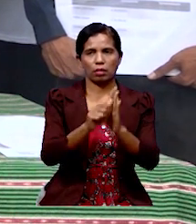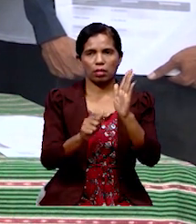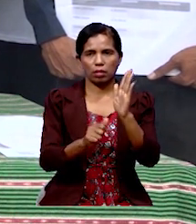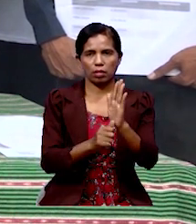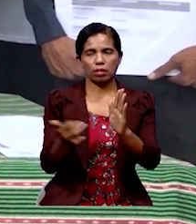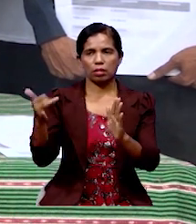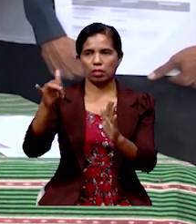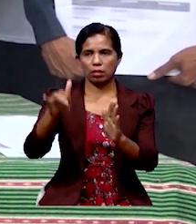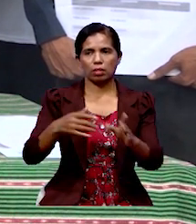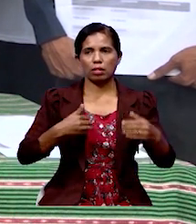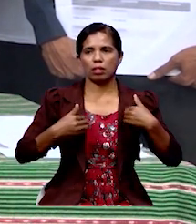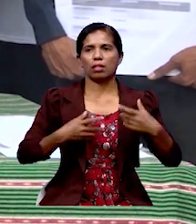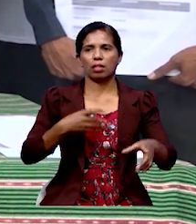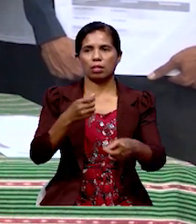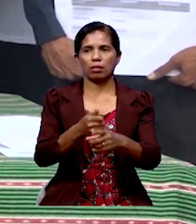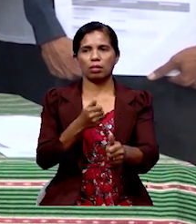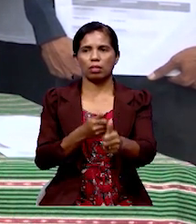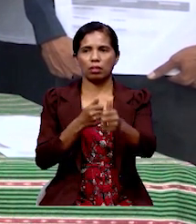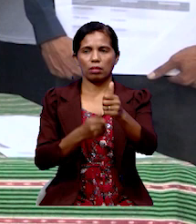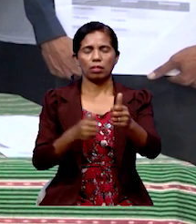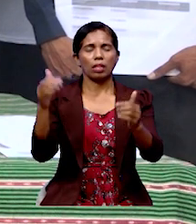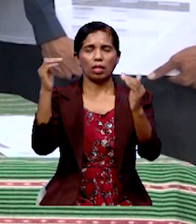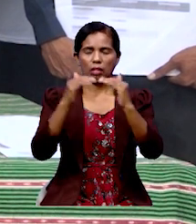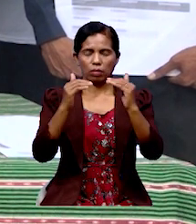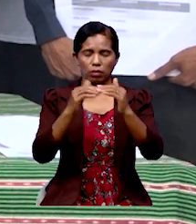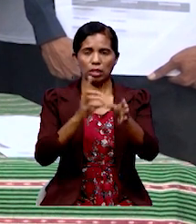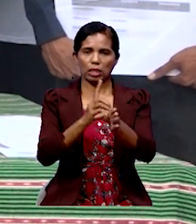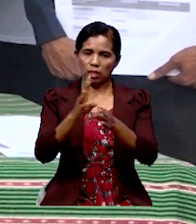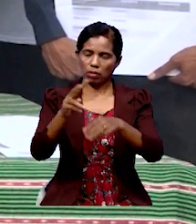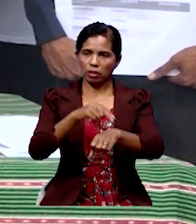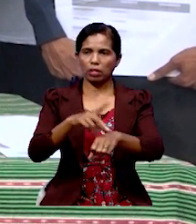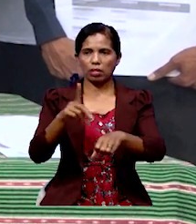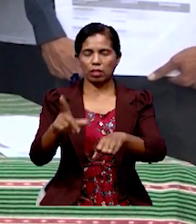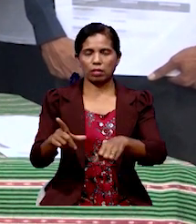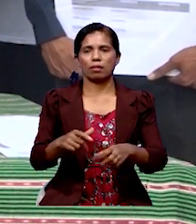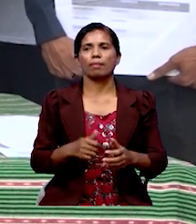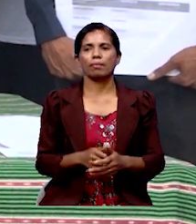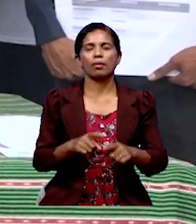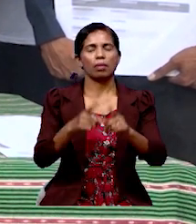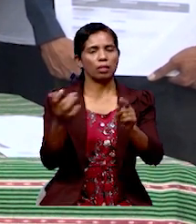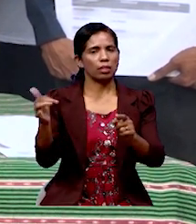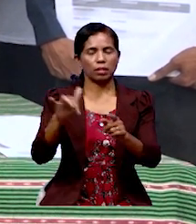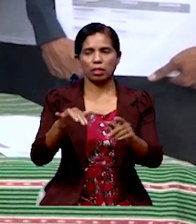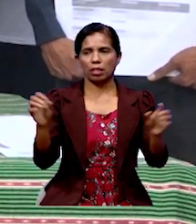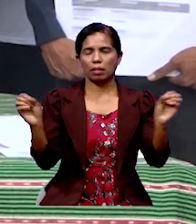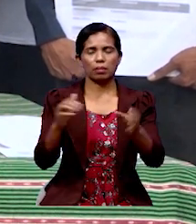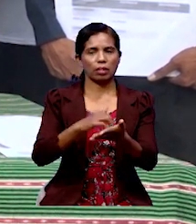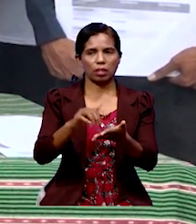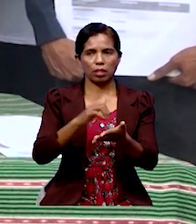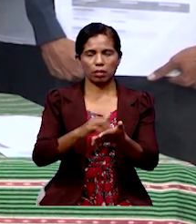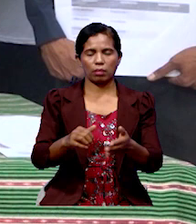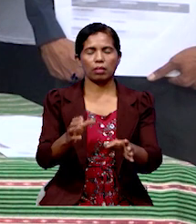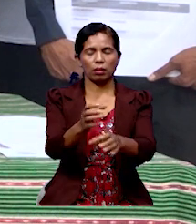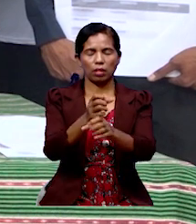sira ia direito atutuir reunião ou direção nacional, horizontalmente. Mas vestira lá ia plenos poderes